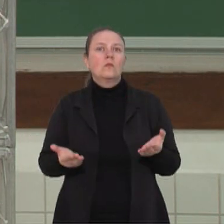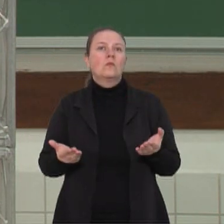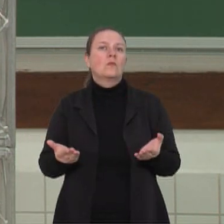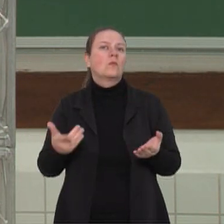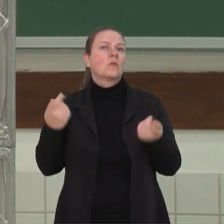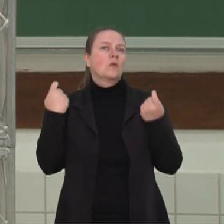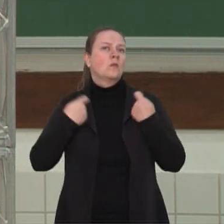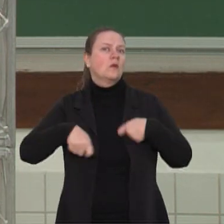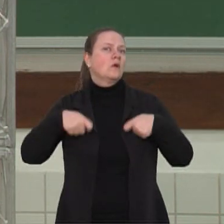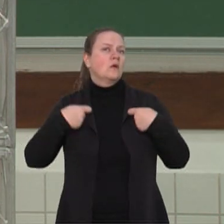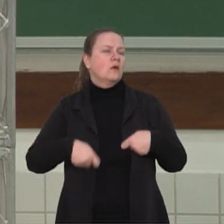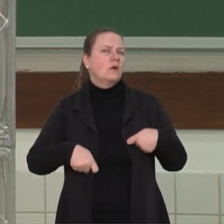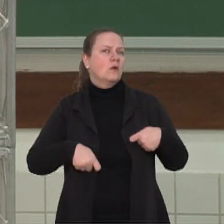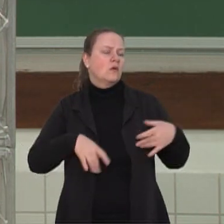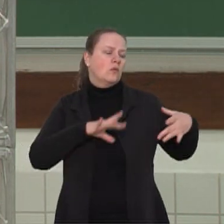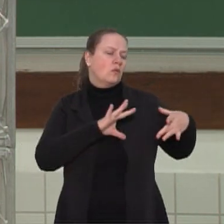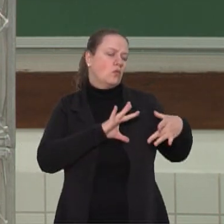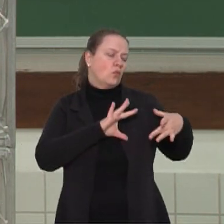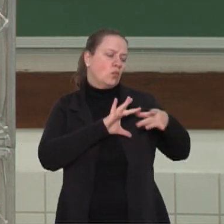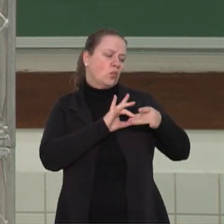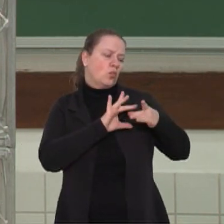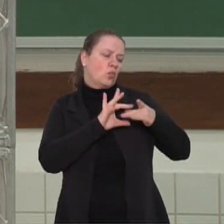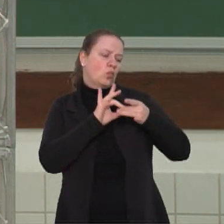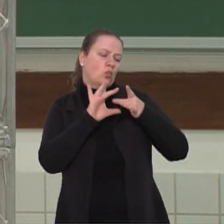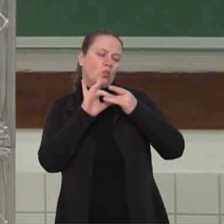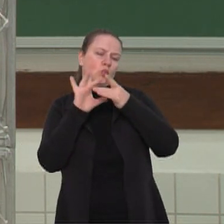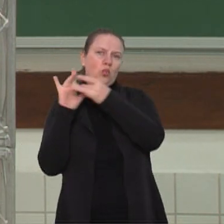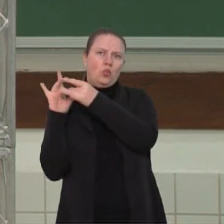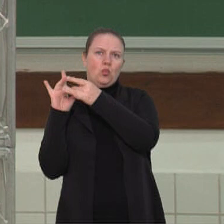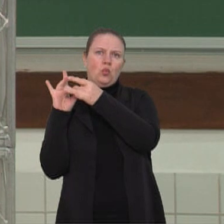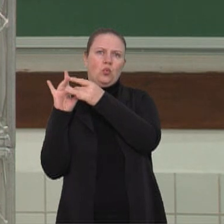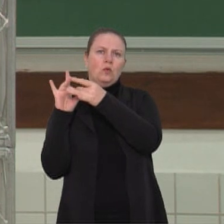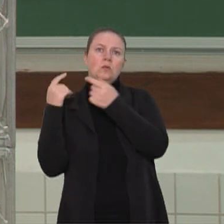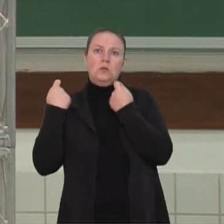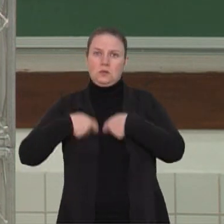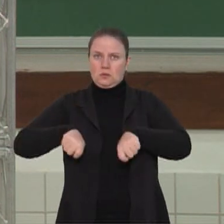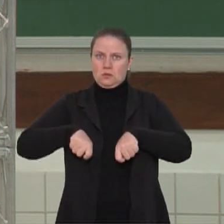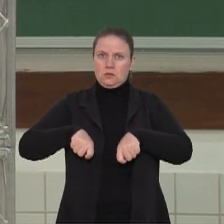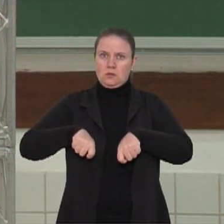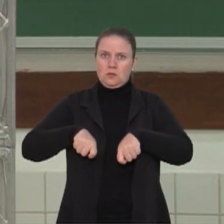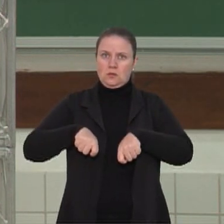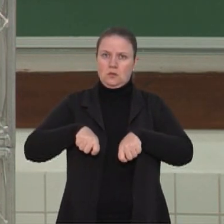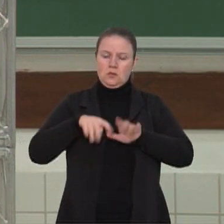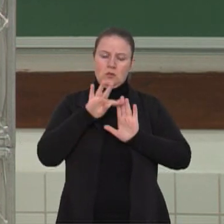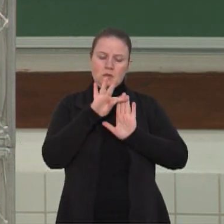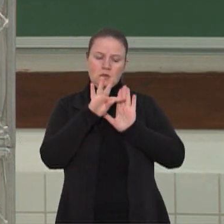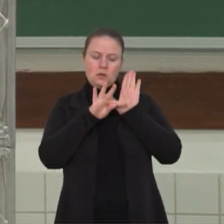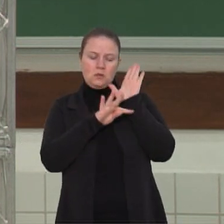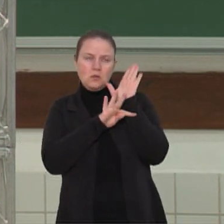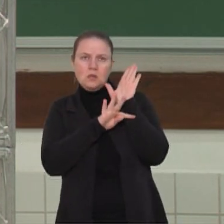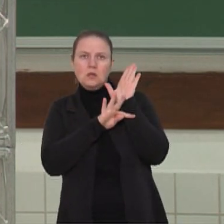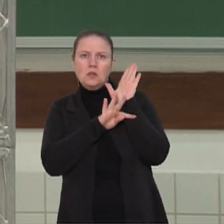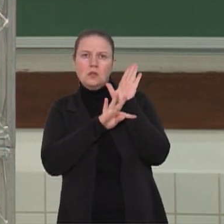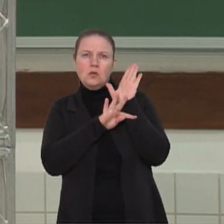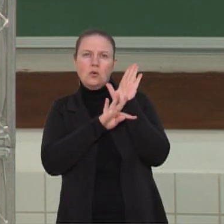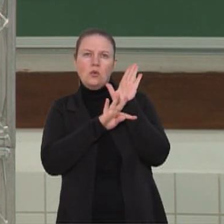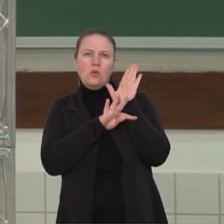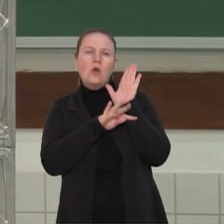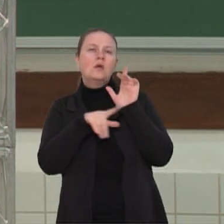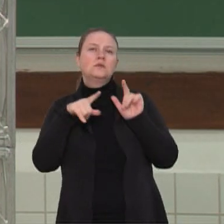ligação. Texto vem do latim tecere. Então, é um tecido que tem que ser